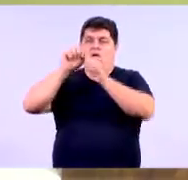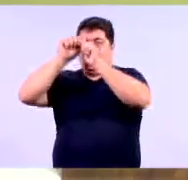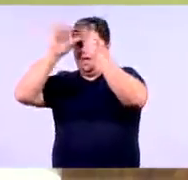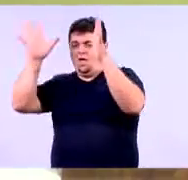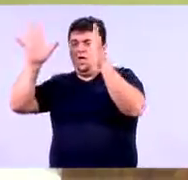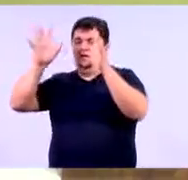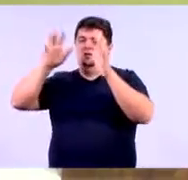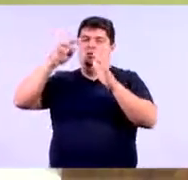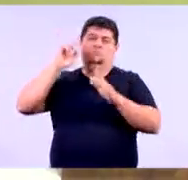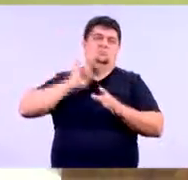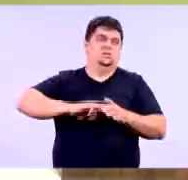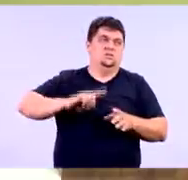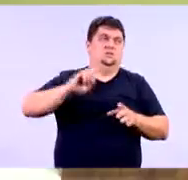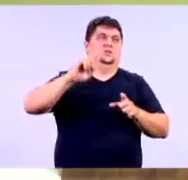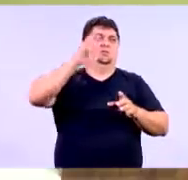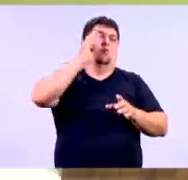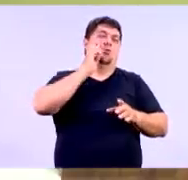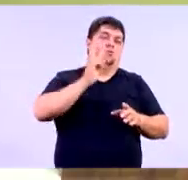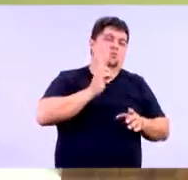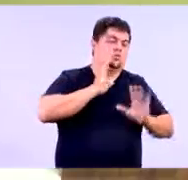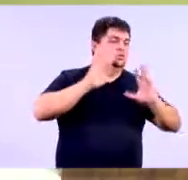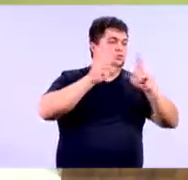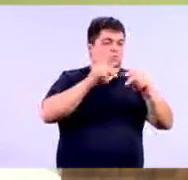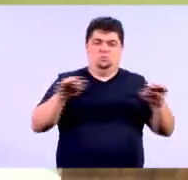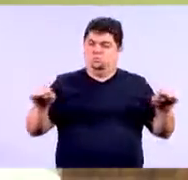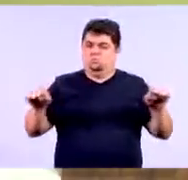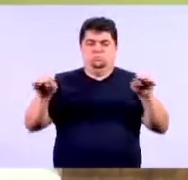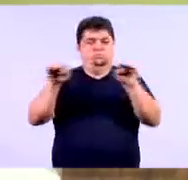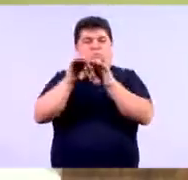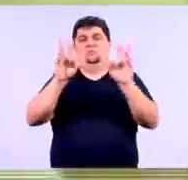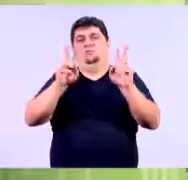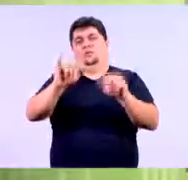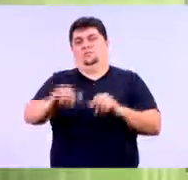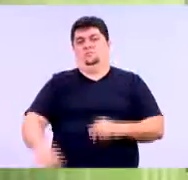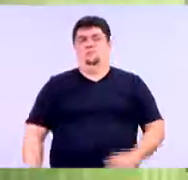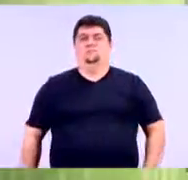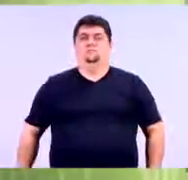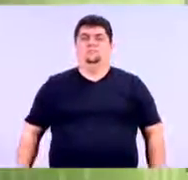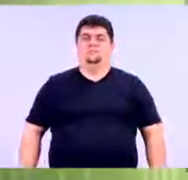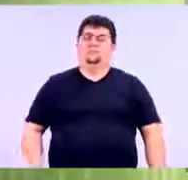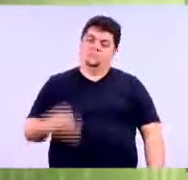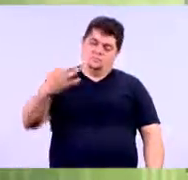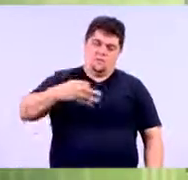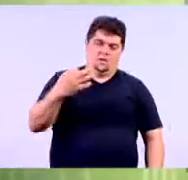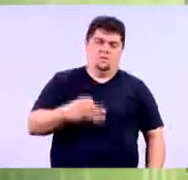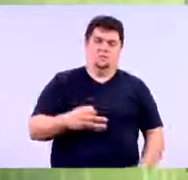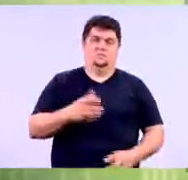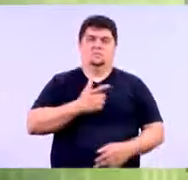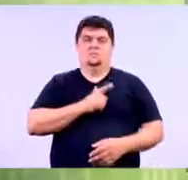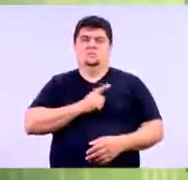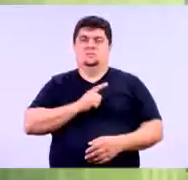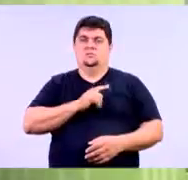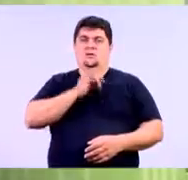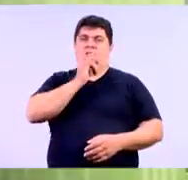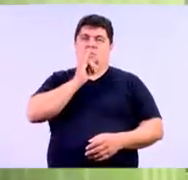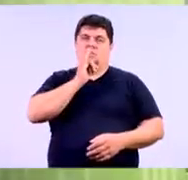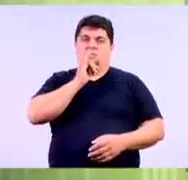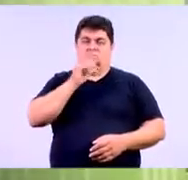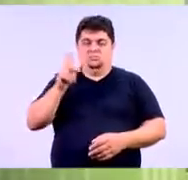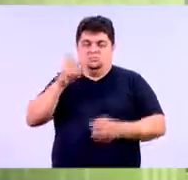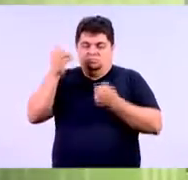Minas Gerais e qualquer outro lugar do nosso país. Exatamente. Da mesma forma, assim como o professor Cristiano